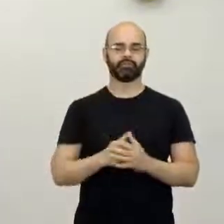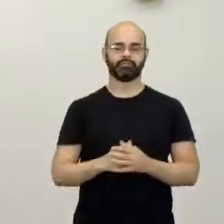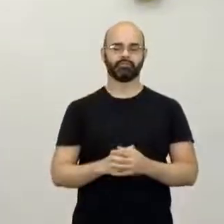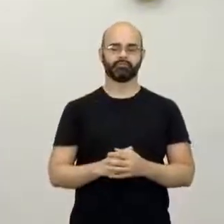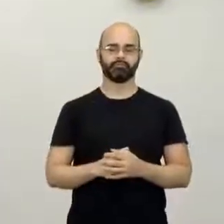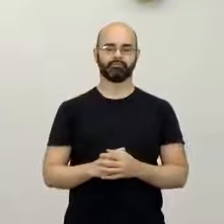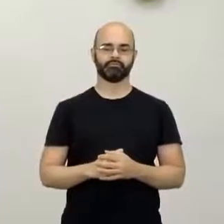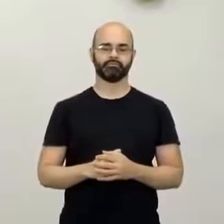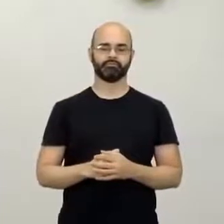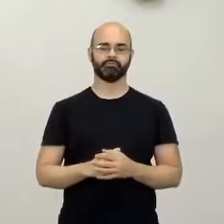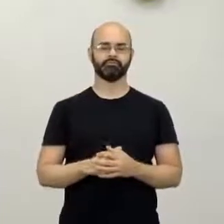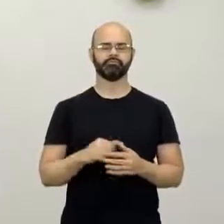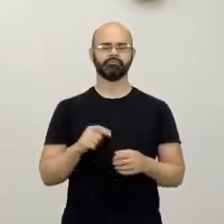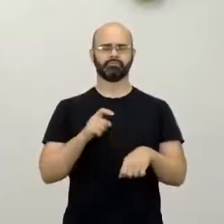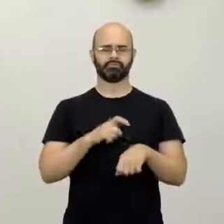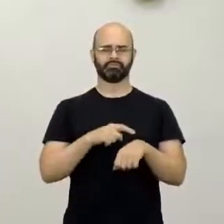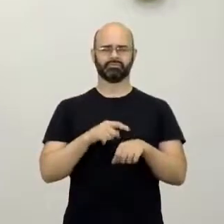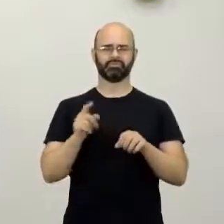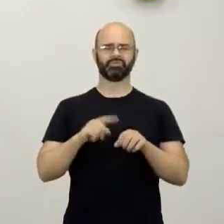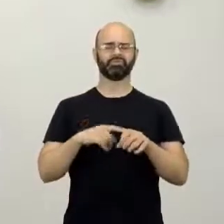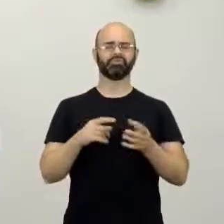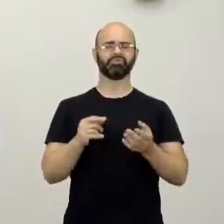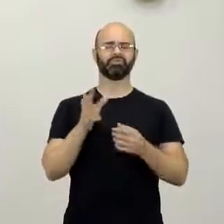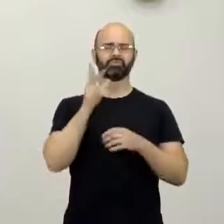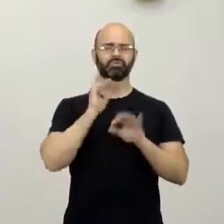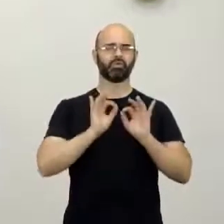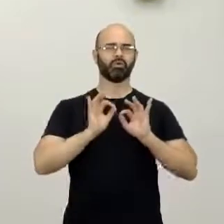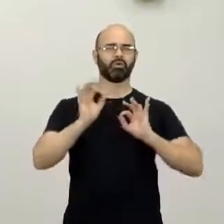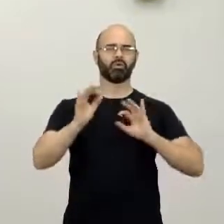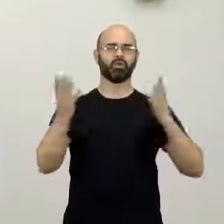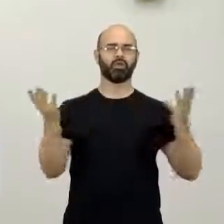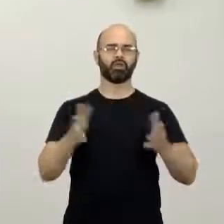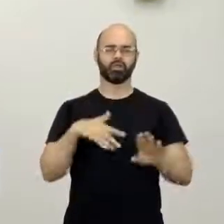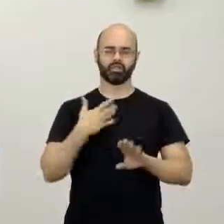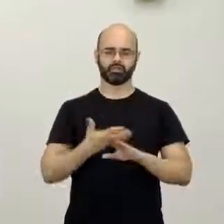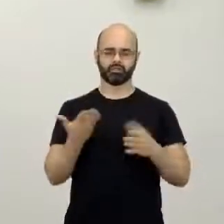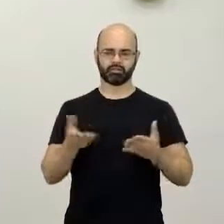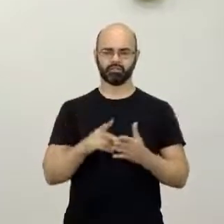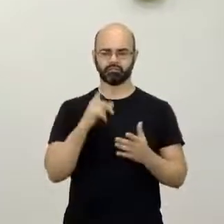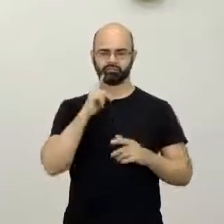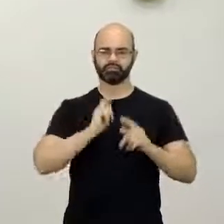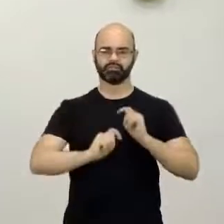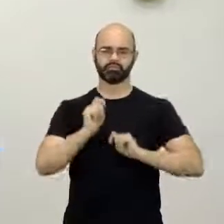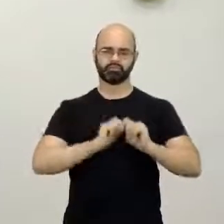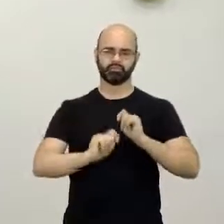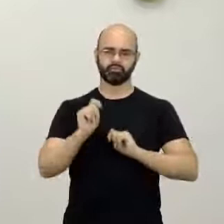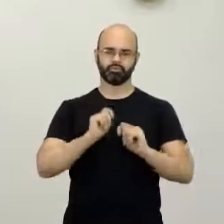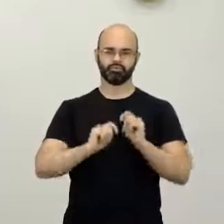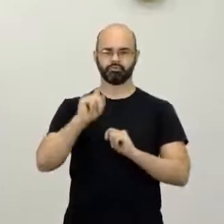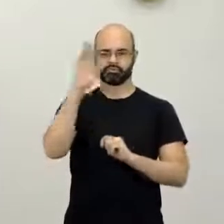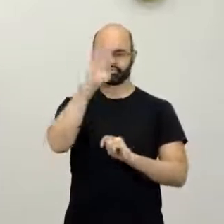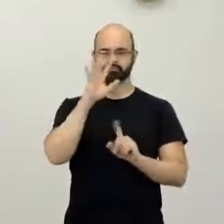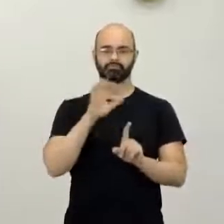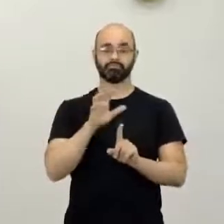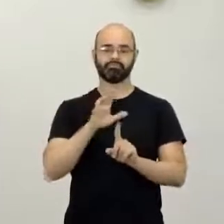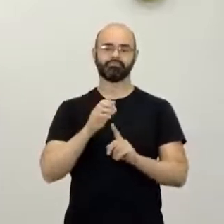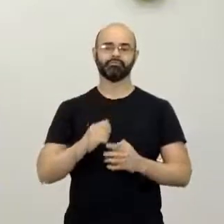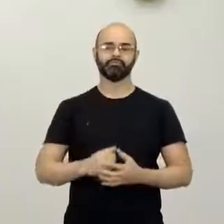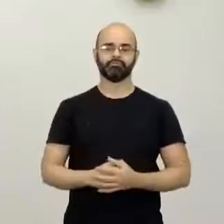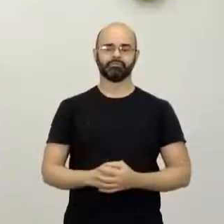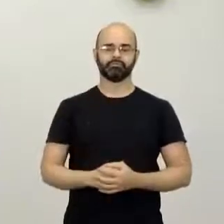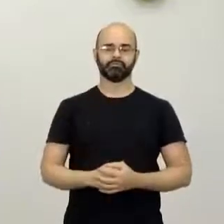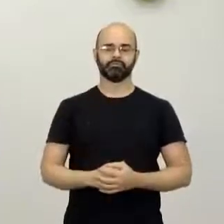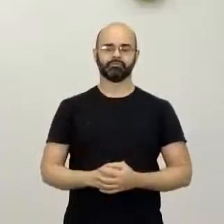de concentração ele ficou muito longo e até hoje reflete na economia do Brasil. Então tem que ter essa,